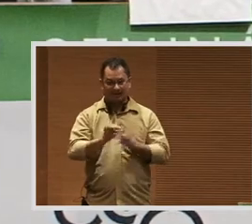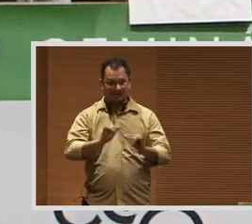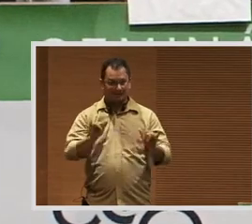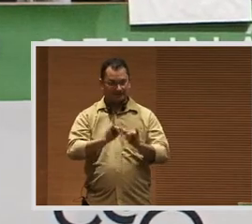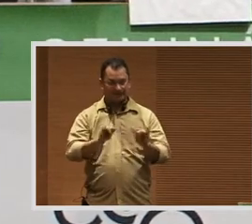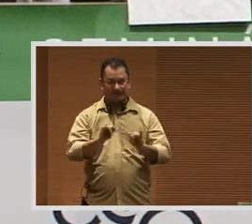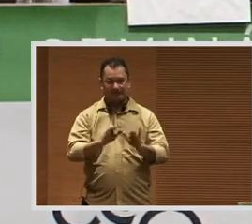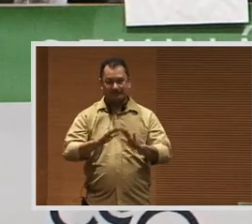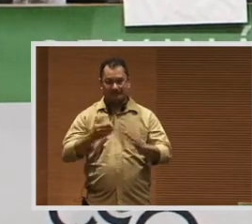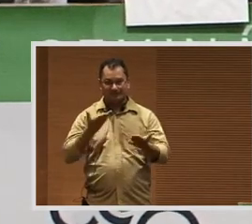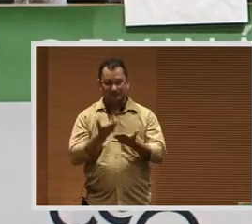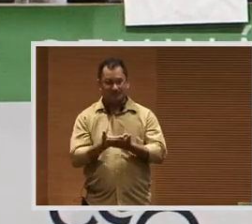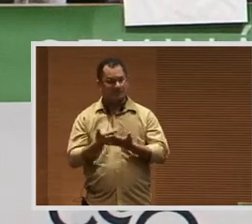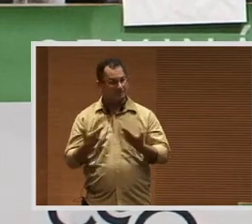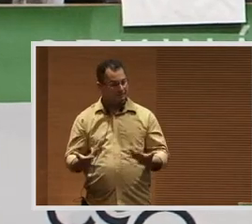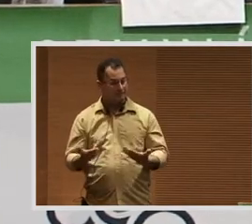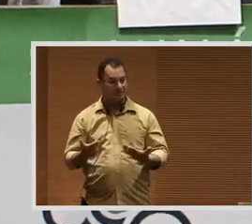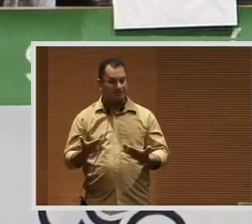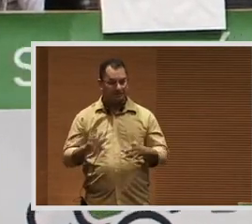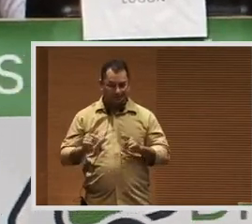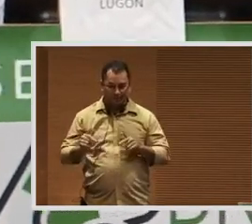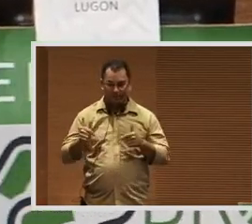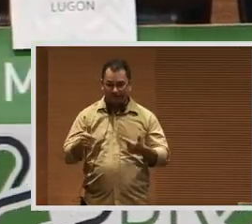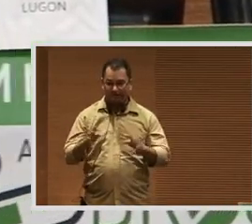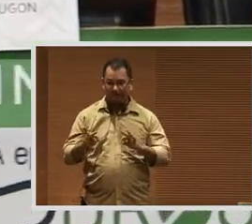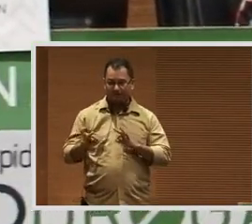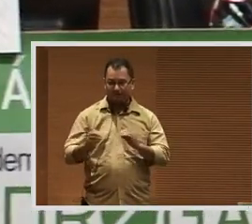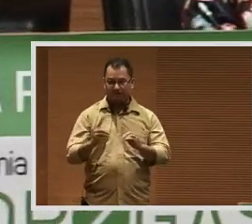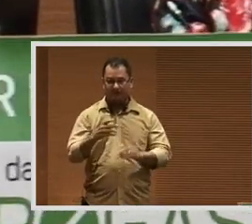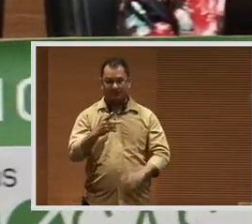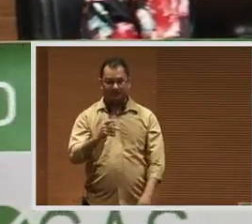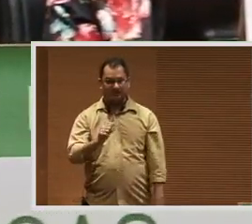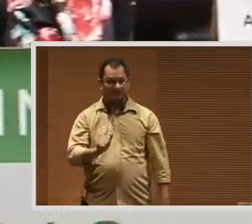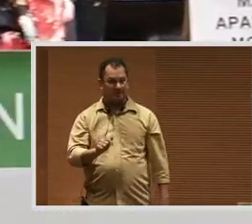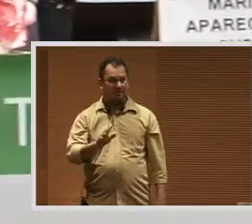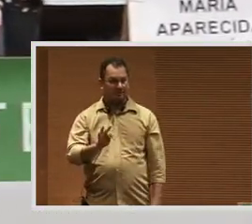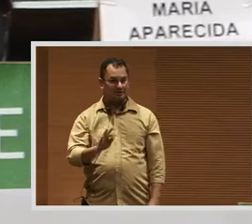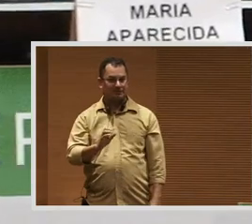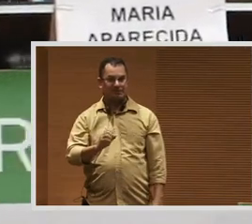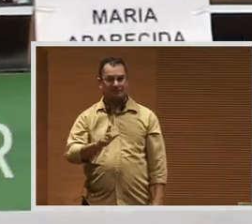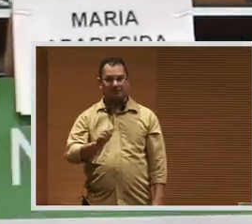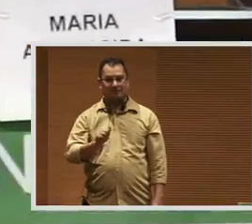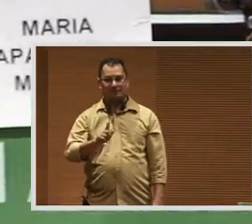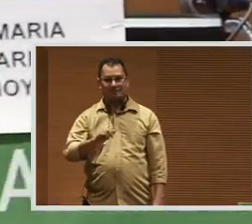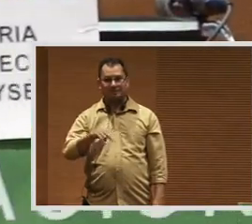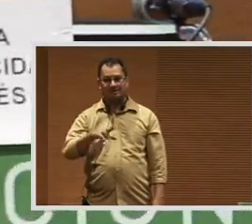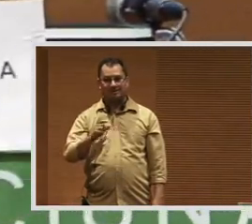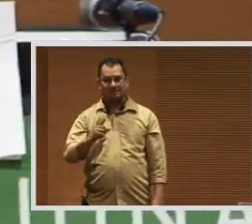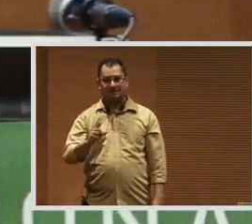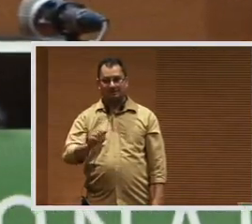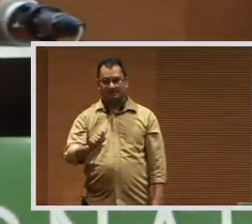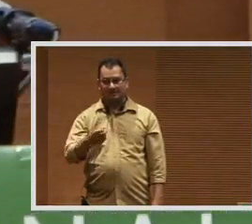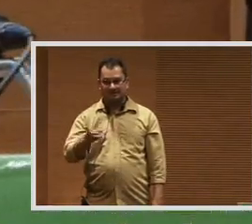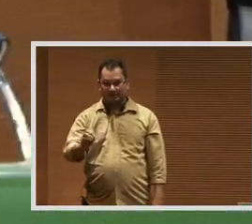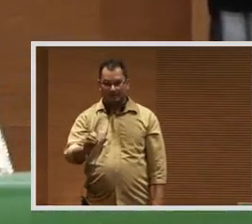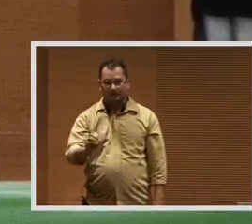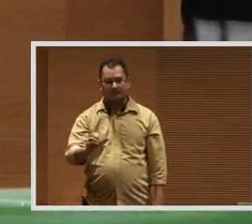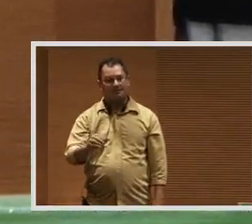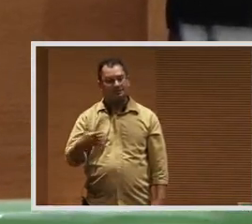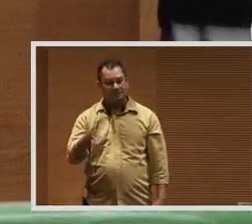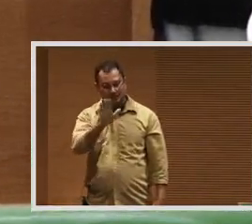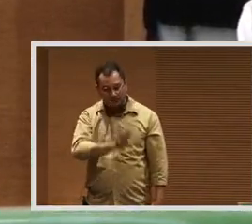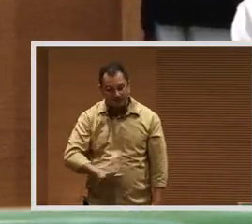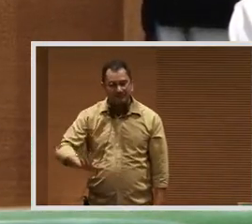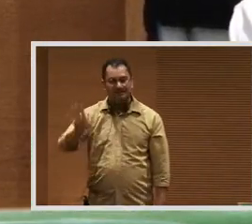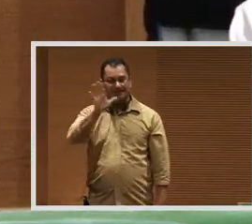E esses movimentos todos de patologização, de medicalização, de uma forma geral,